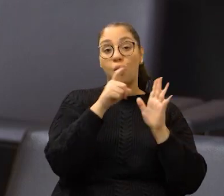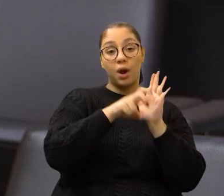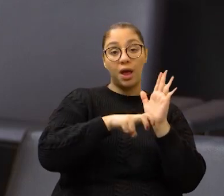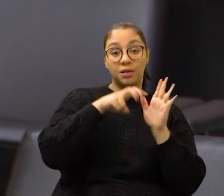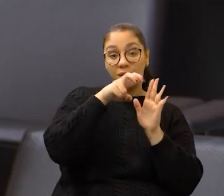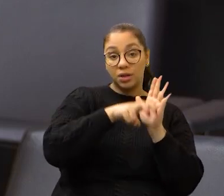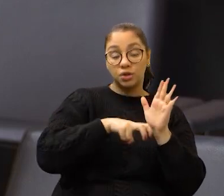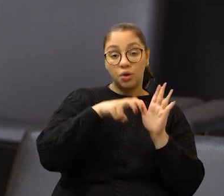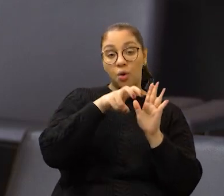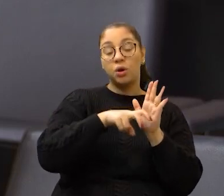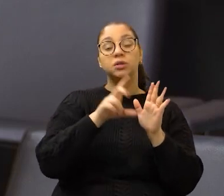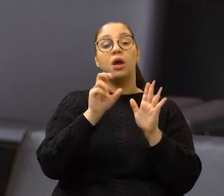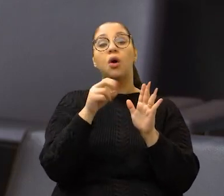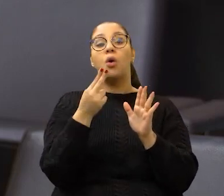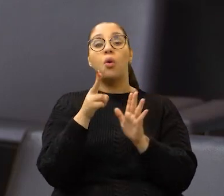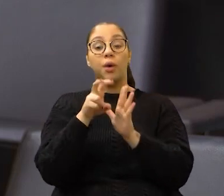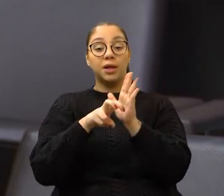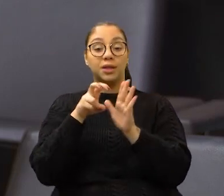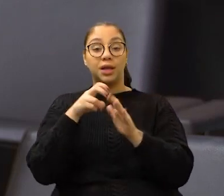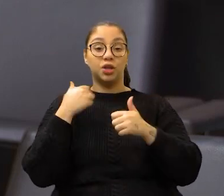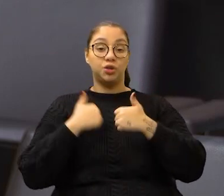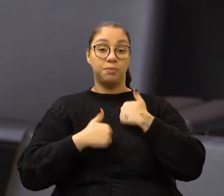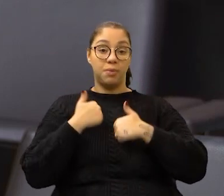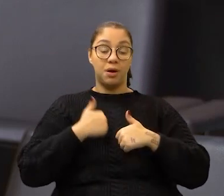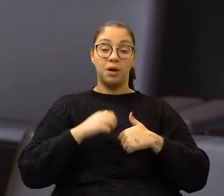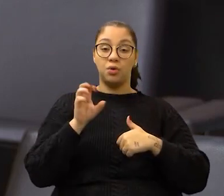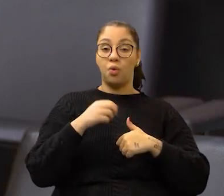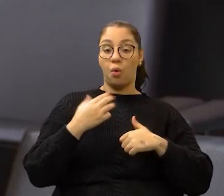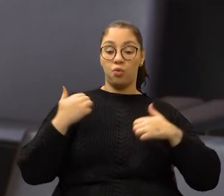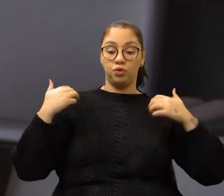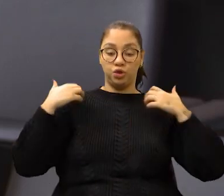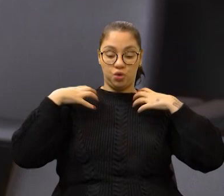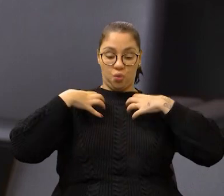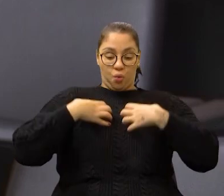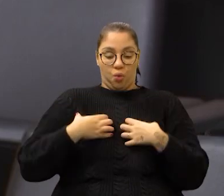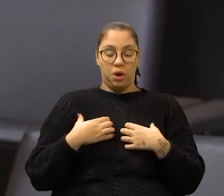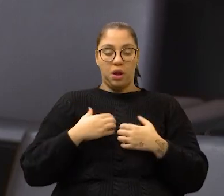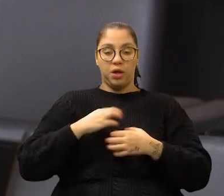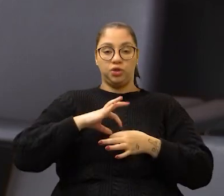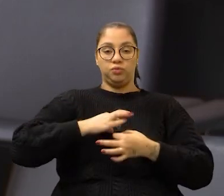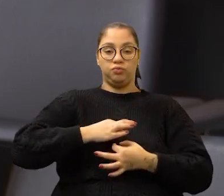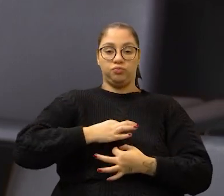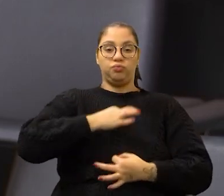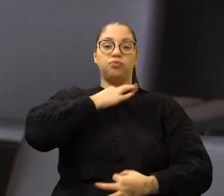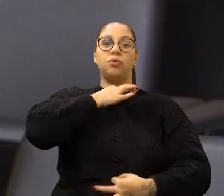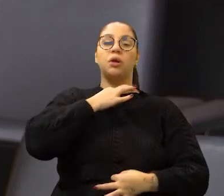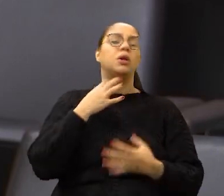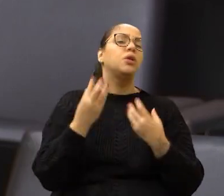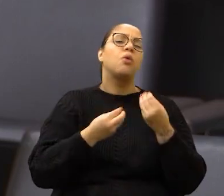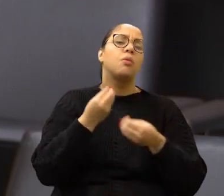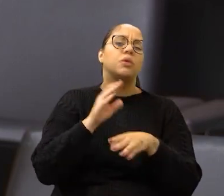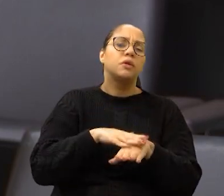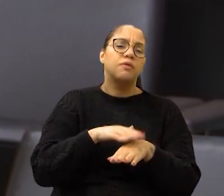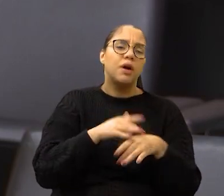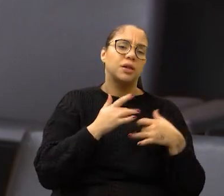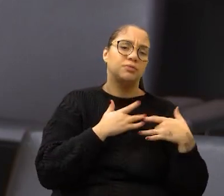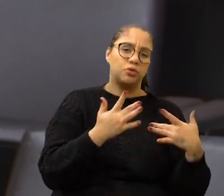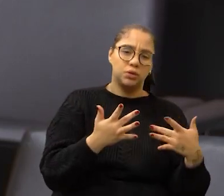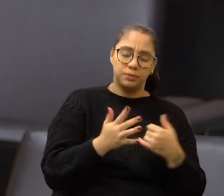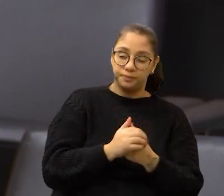ou de cadeira de roda, ou de cadeira de banho, ou de muleta, ou de colete cervical. Eles estão precisando. Então, como é feito isso